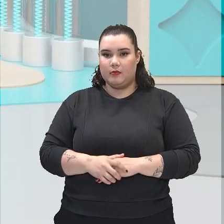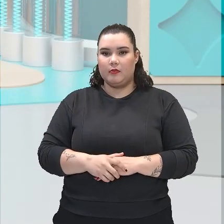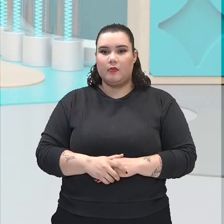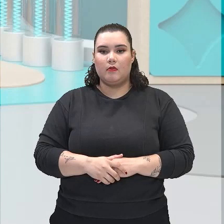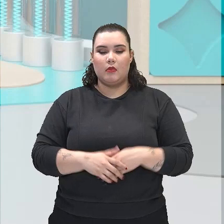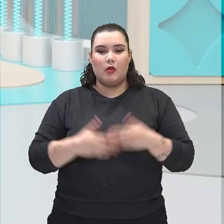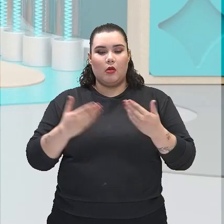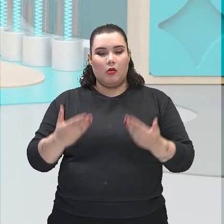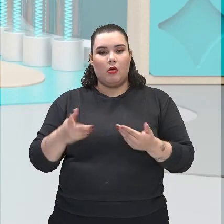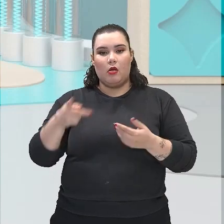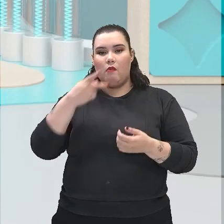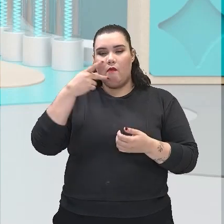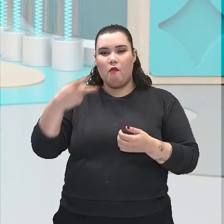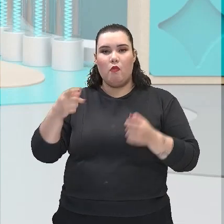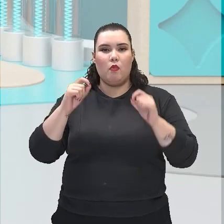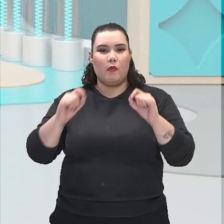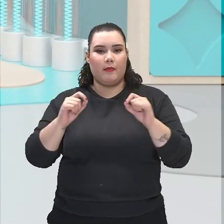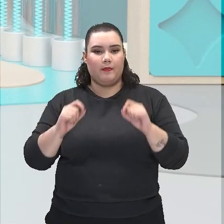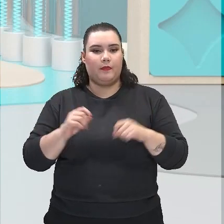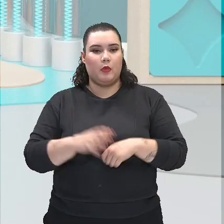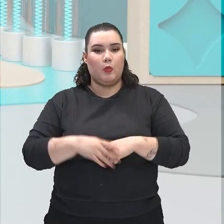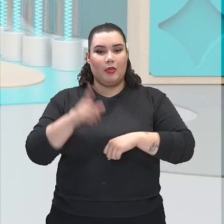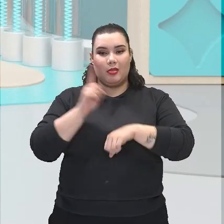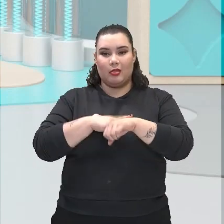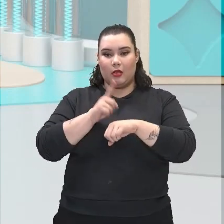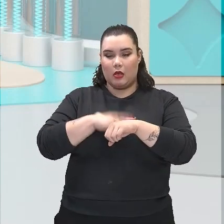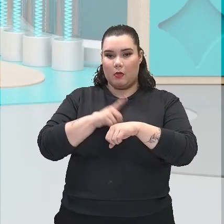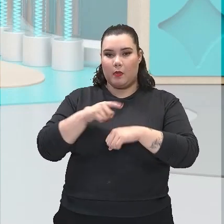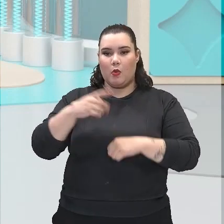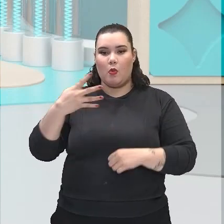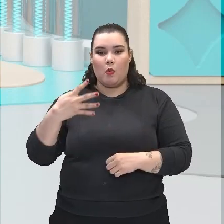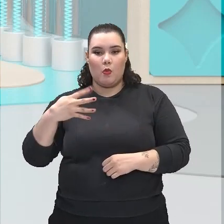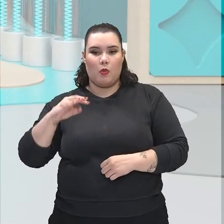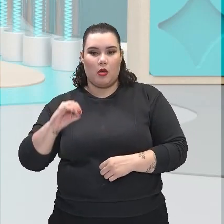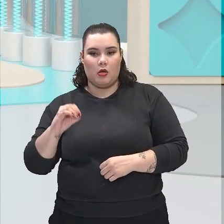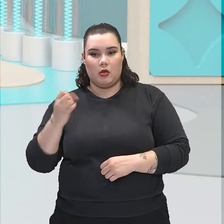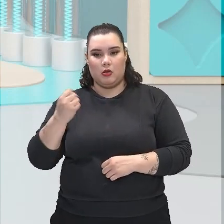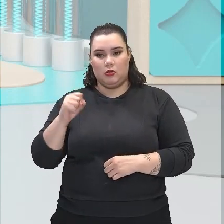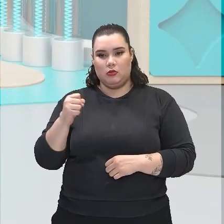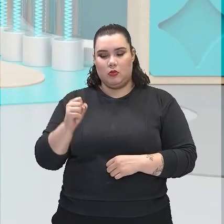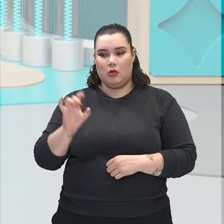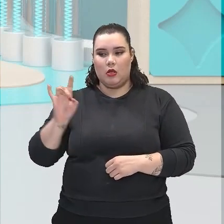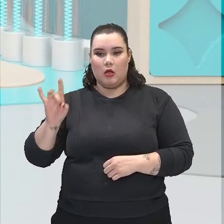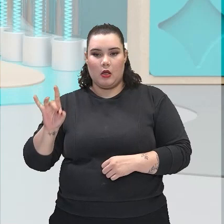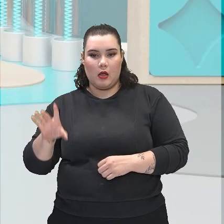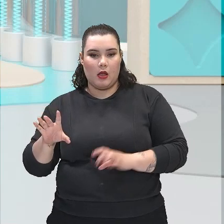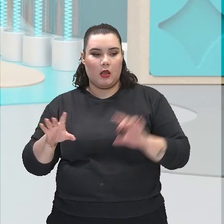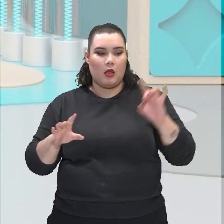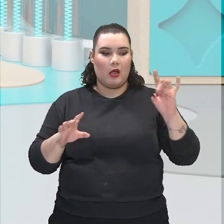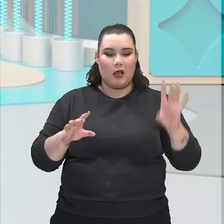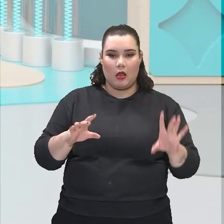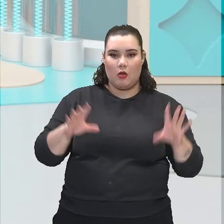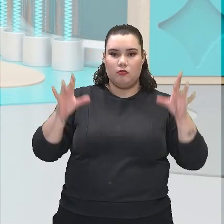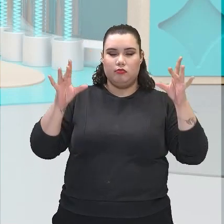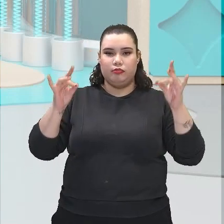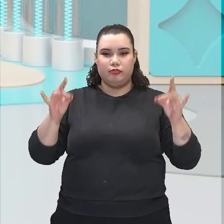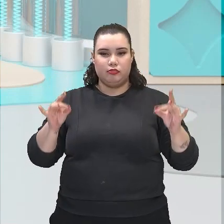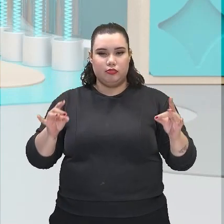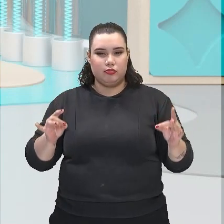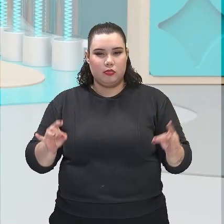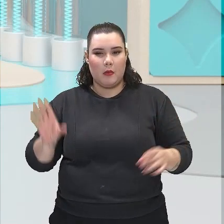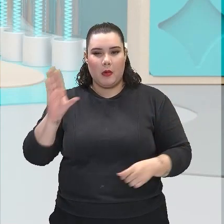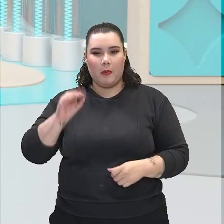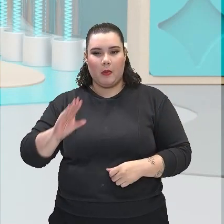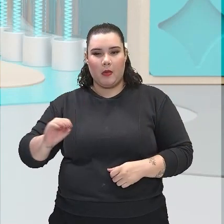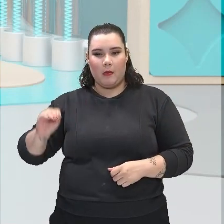mediador falou que o tempo, certo, seria de 40 segundos para expor as ideias. Então esse foi o tempo que foi